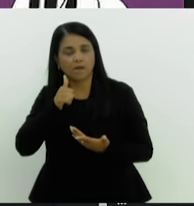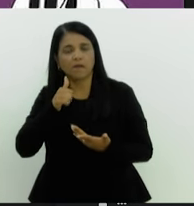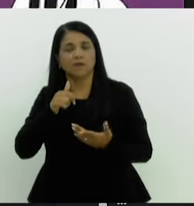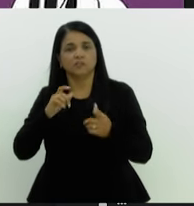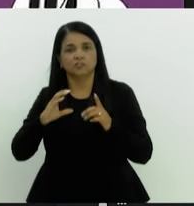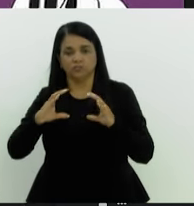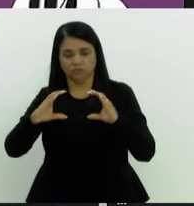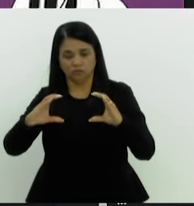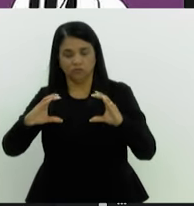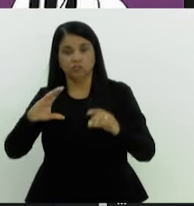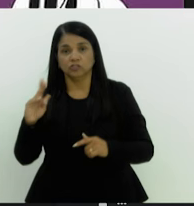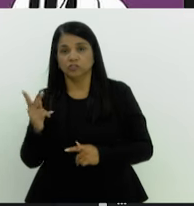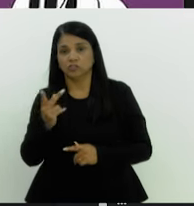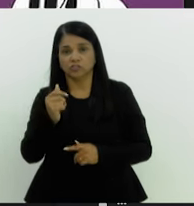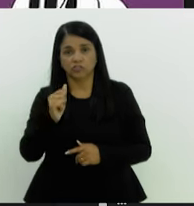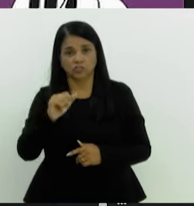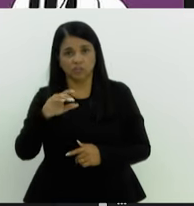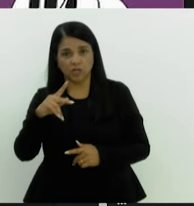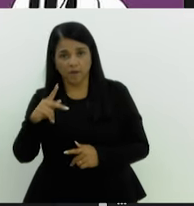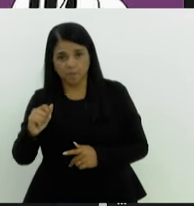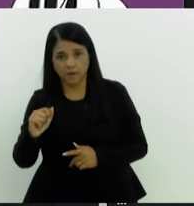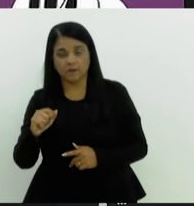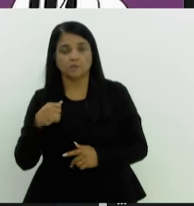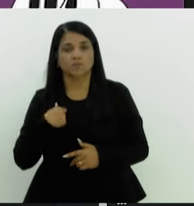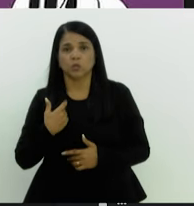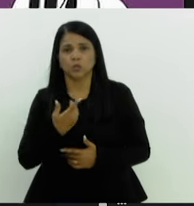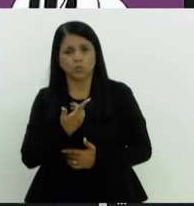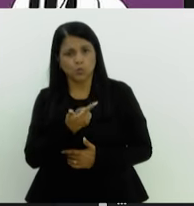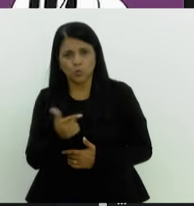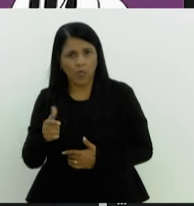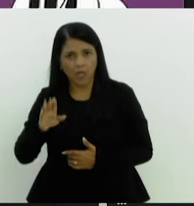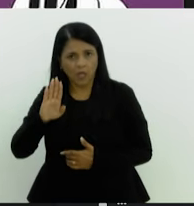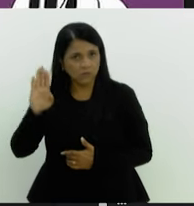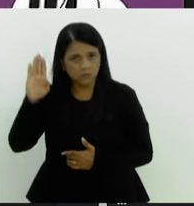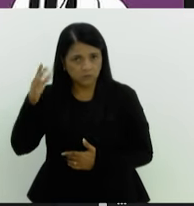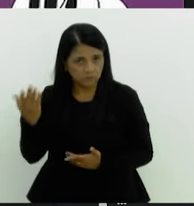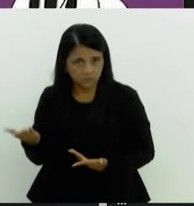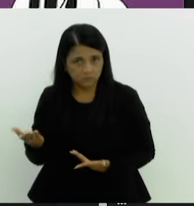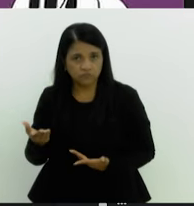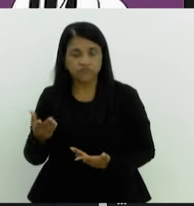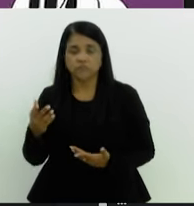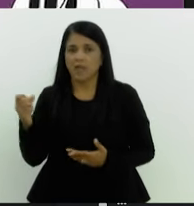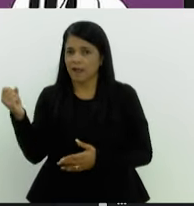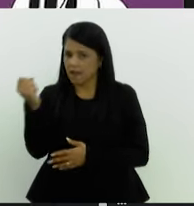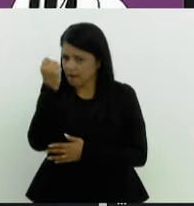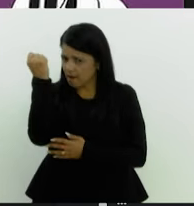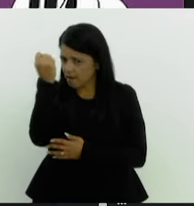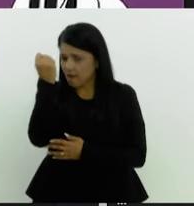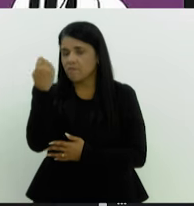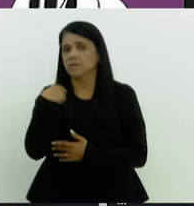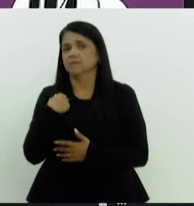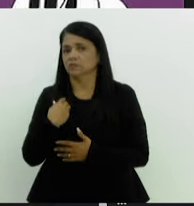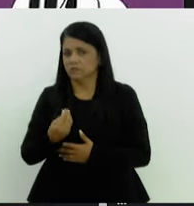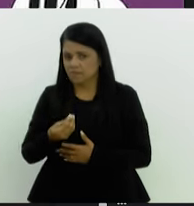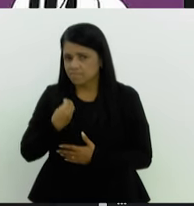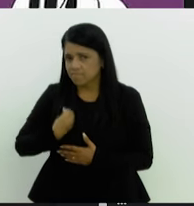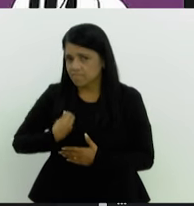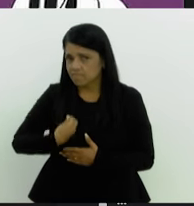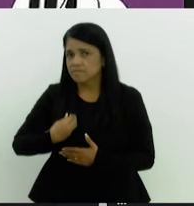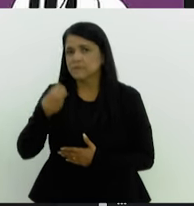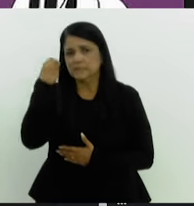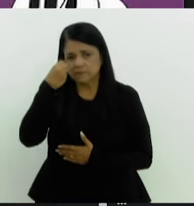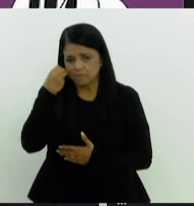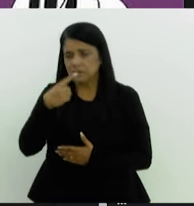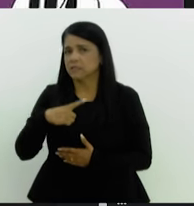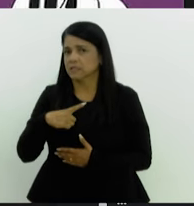sejam propriamente candidatas isso causou danos e gravíssimos a gente tem vivenciado isso e o Tribunal Superior Eleitoral